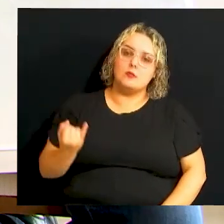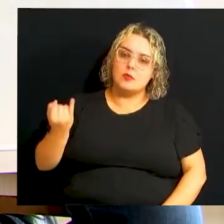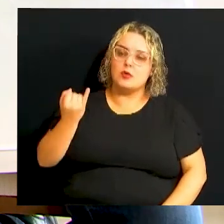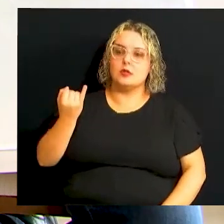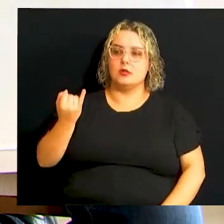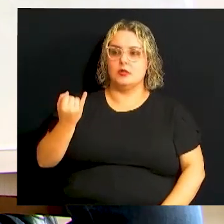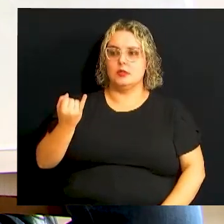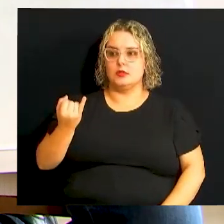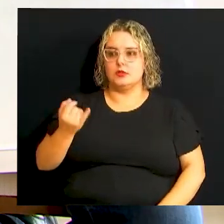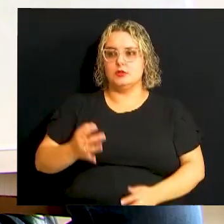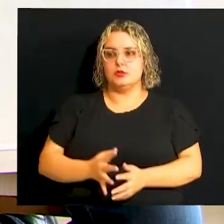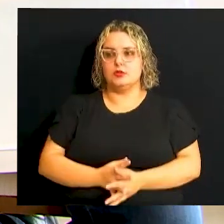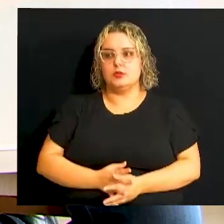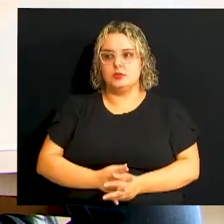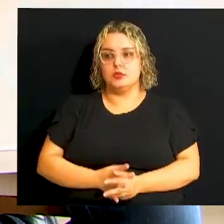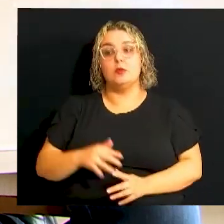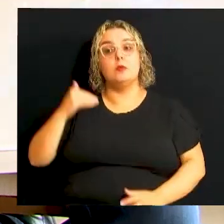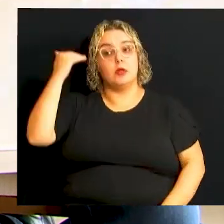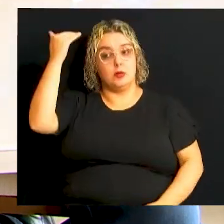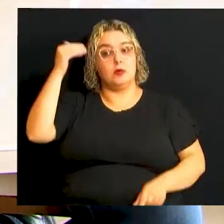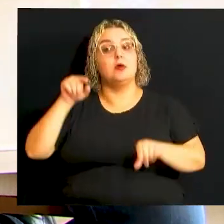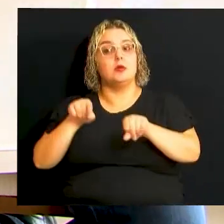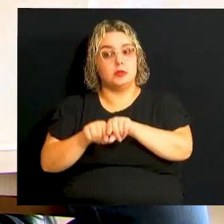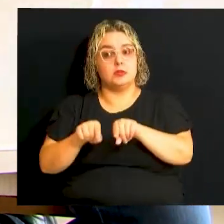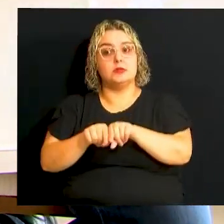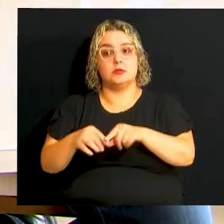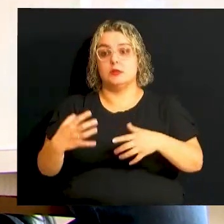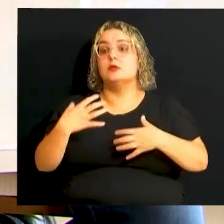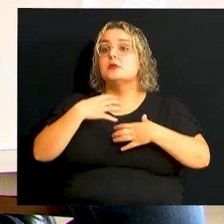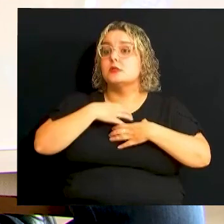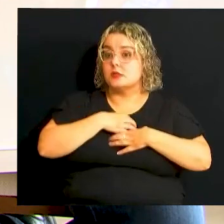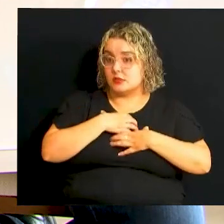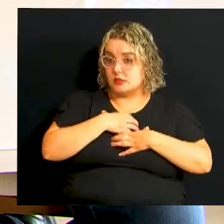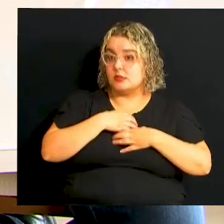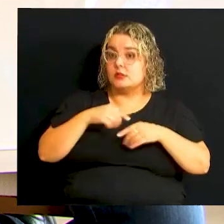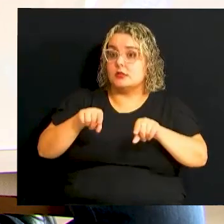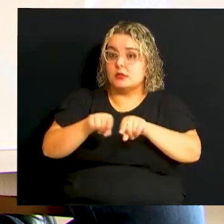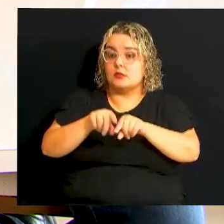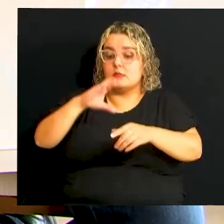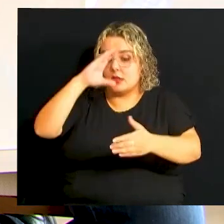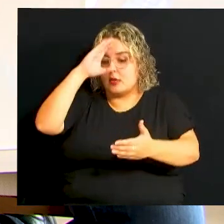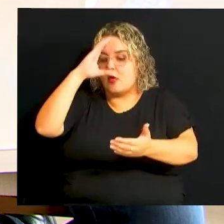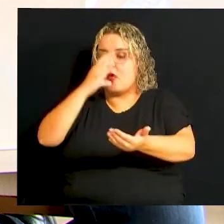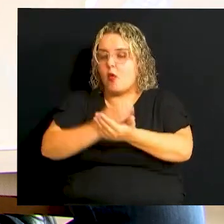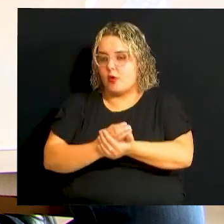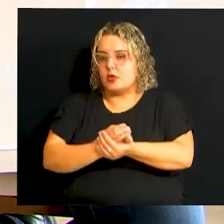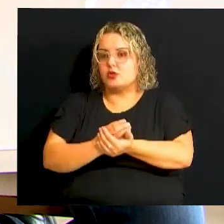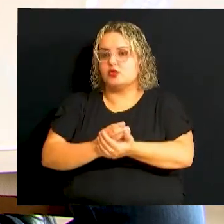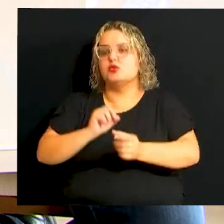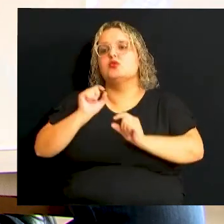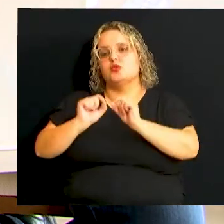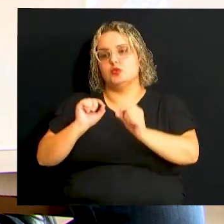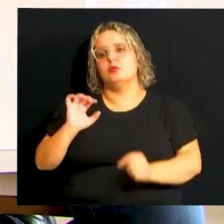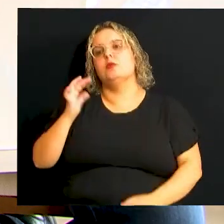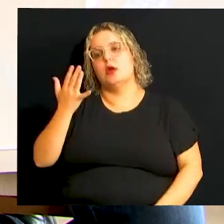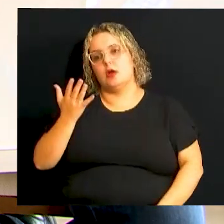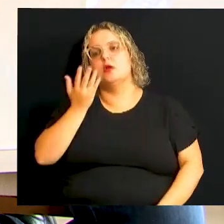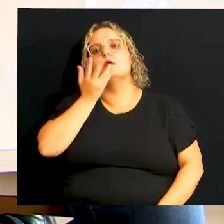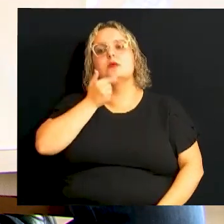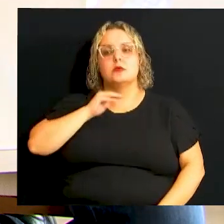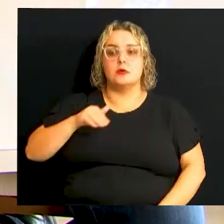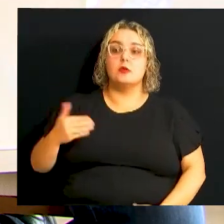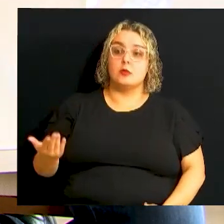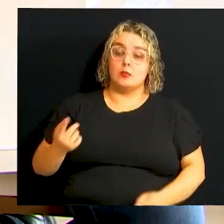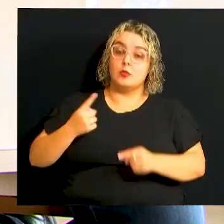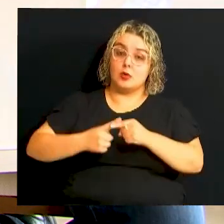é fundamental para que o adulto também ele se sinta ali confiante no que vai